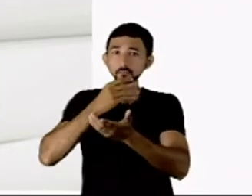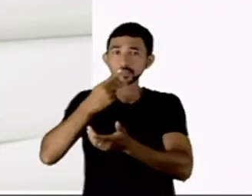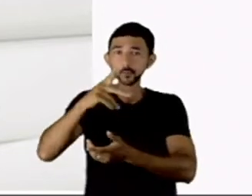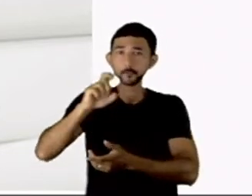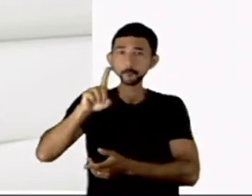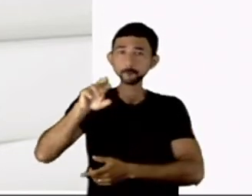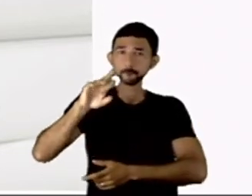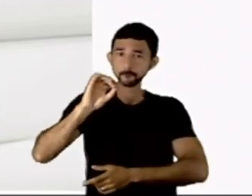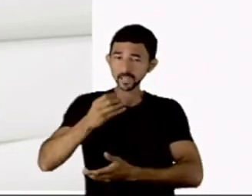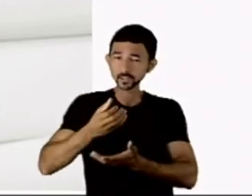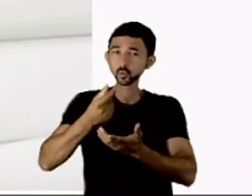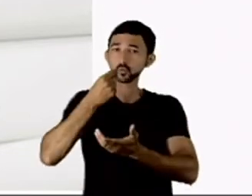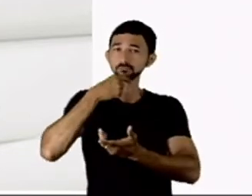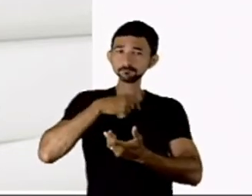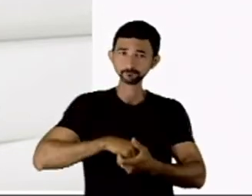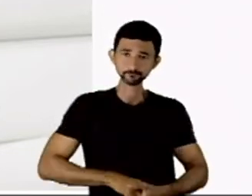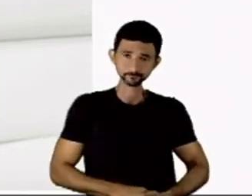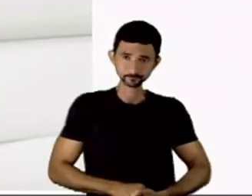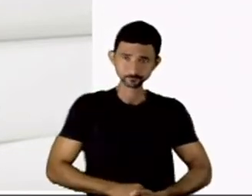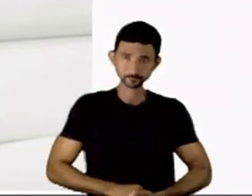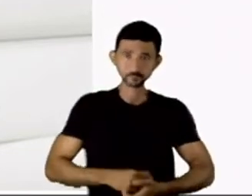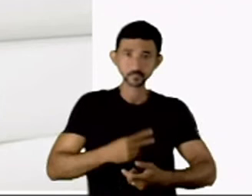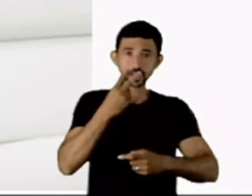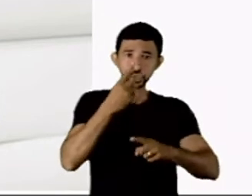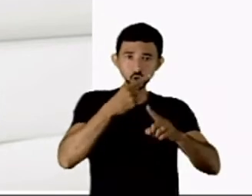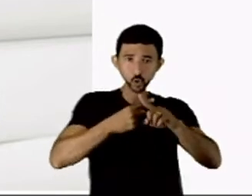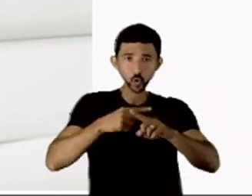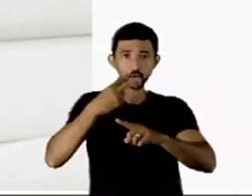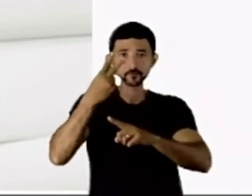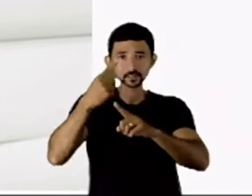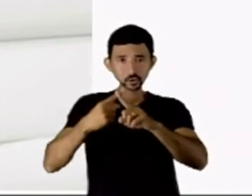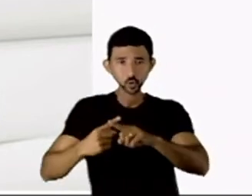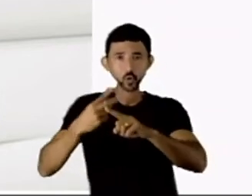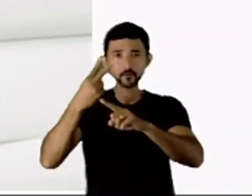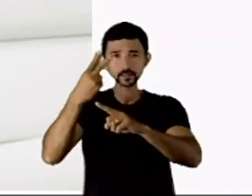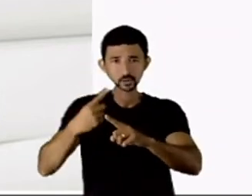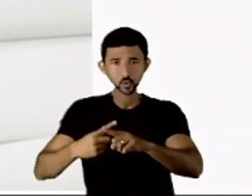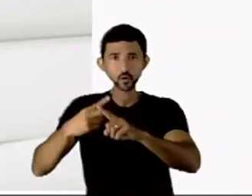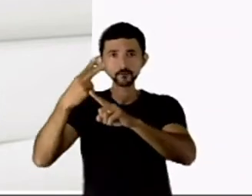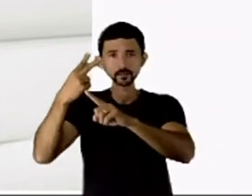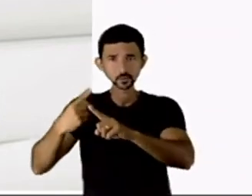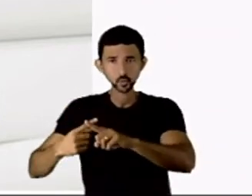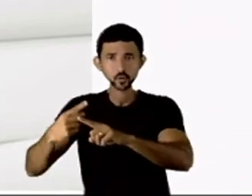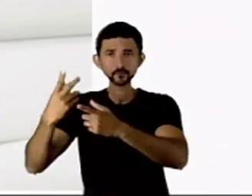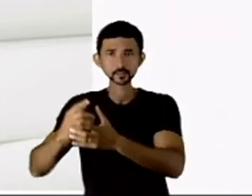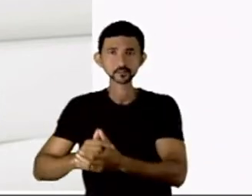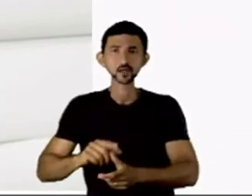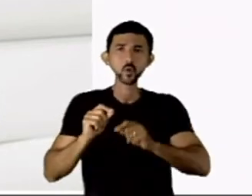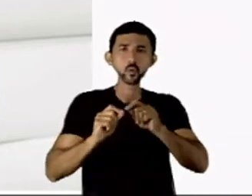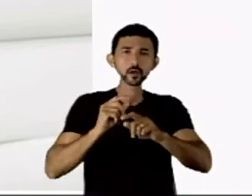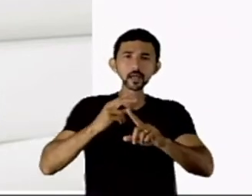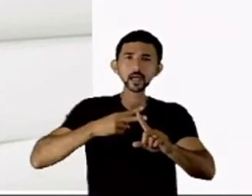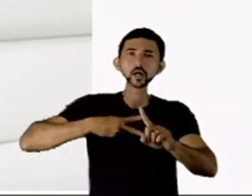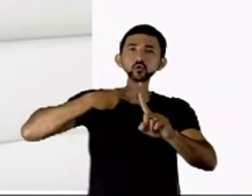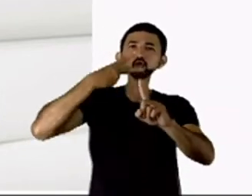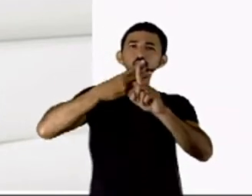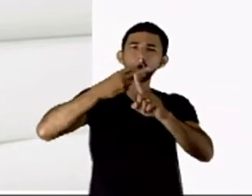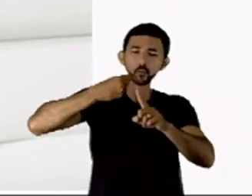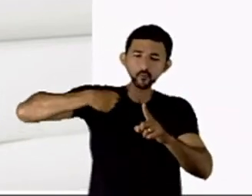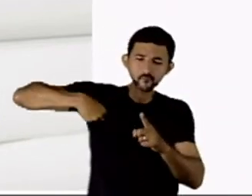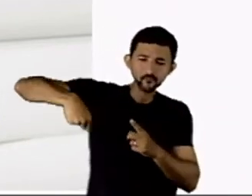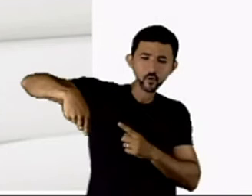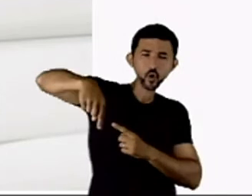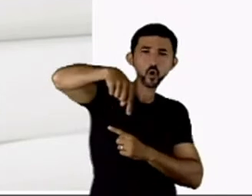tomaria. O 2 vezes 2 vezes 2 vezes 2 vezes 2 é o dobro de